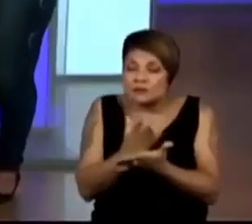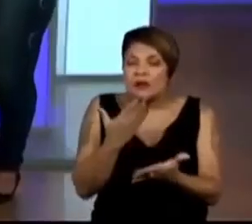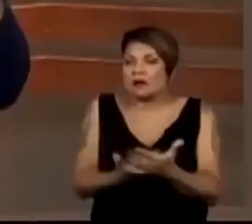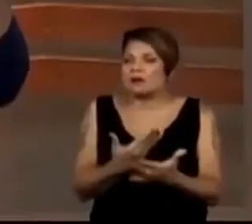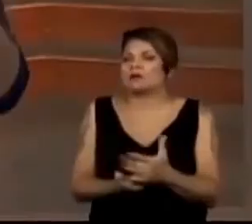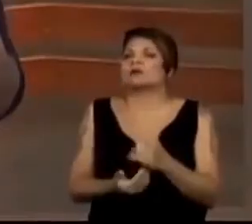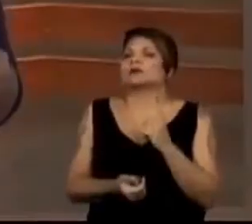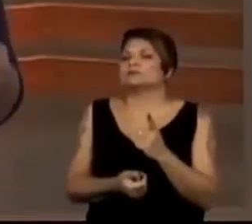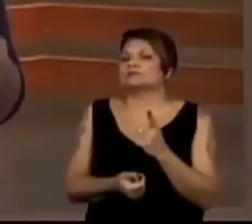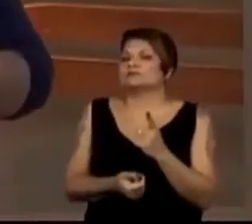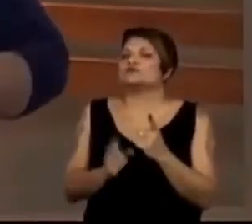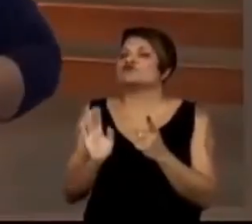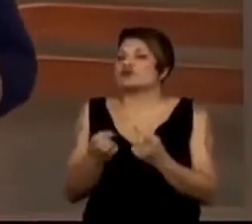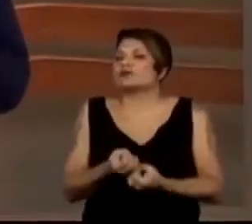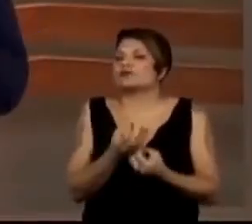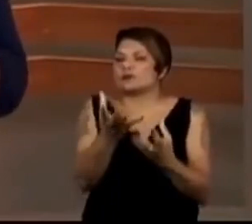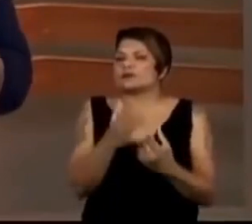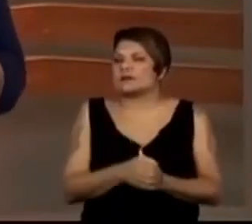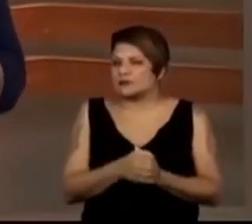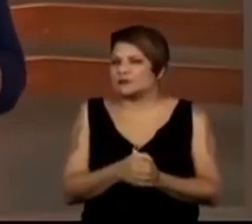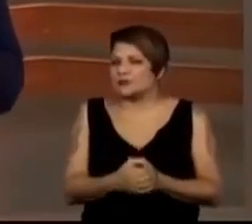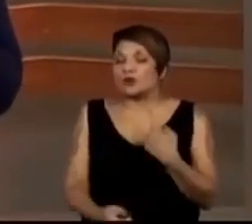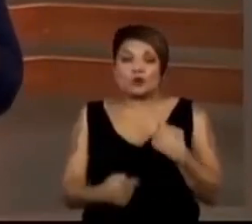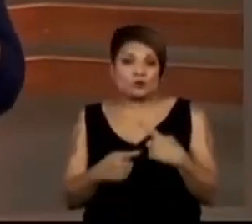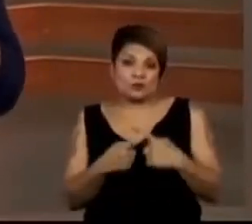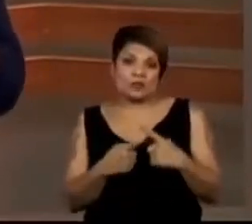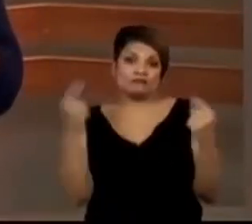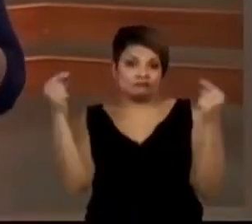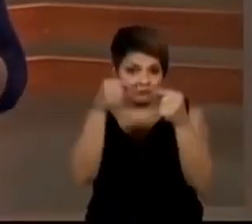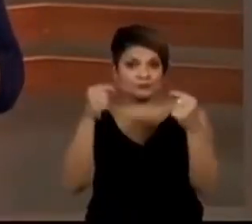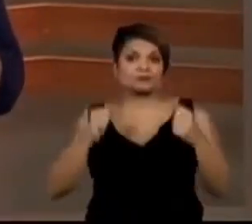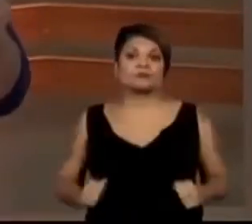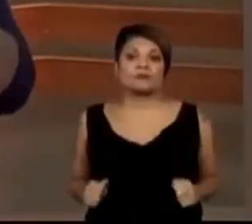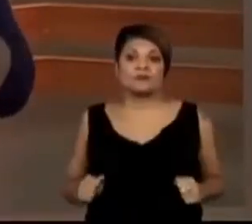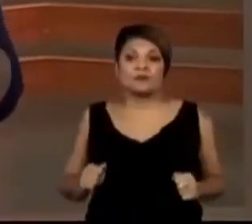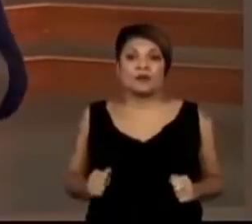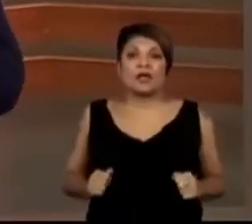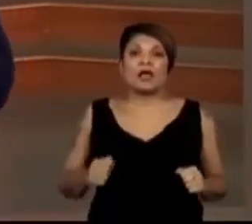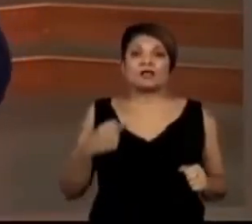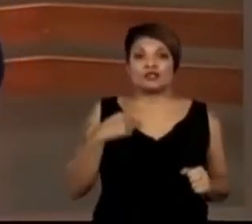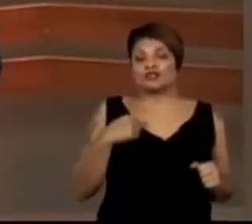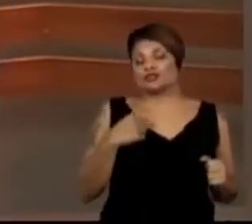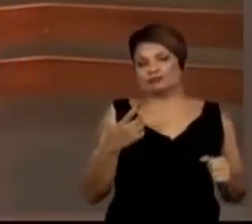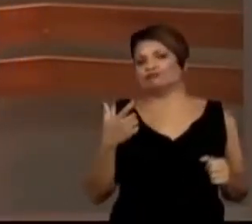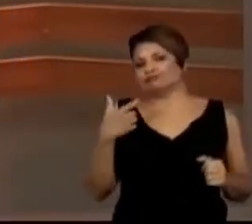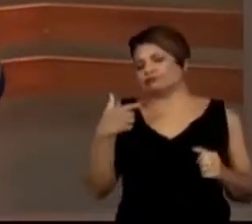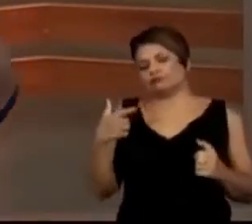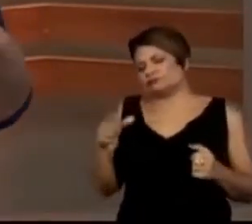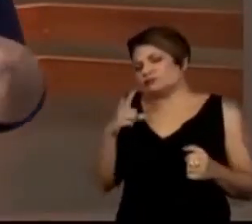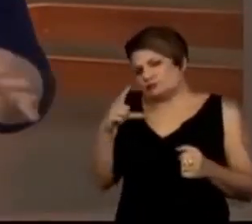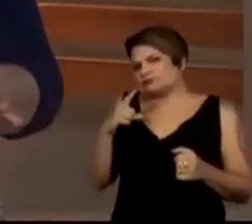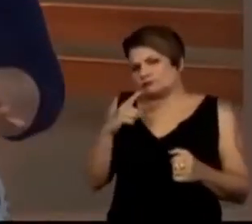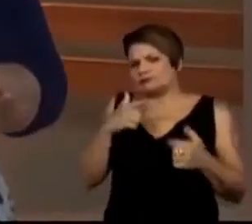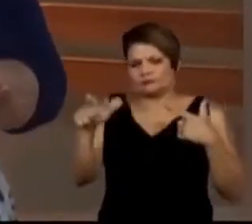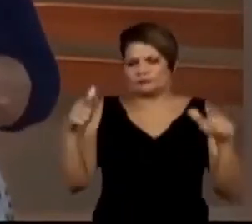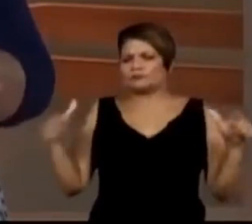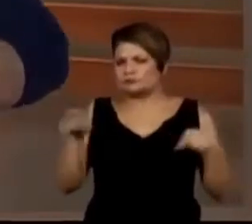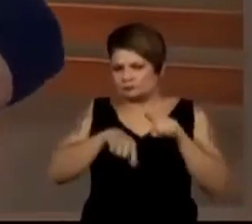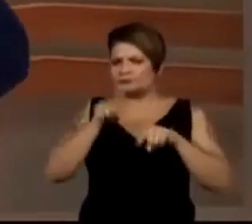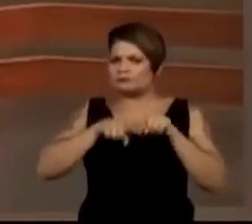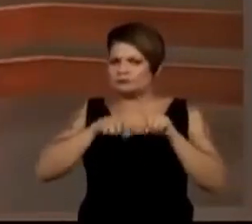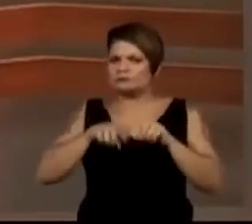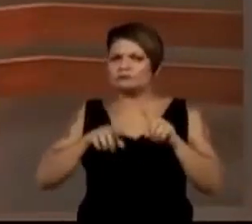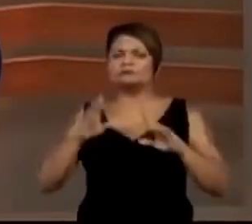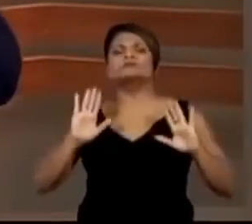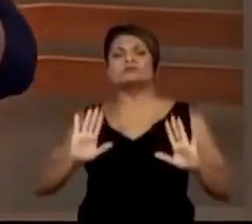teve essa informação. Por quê? Para ter sentido. A gente vai manusear outras, vai ter outros objetos para